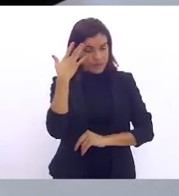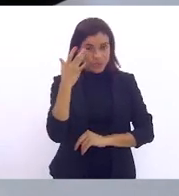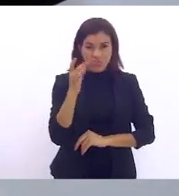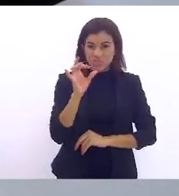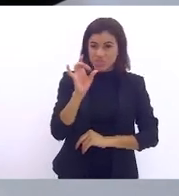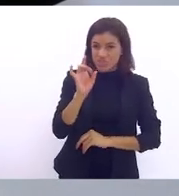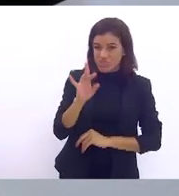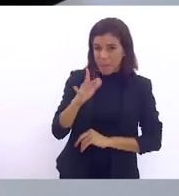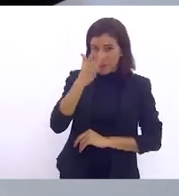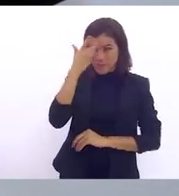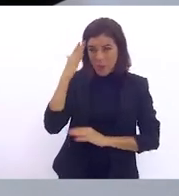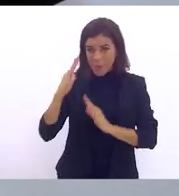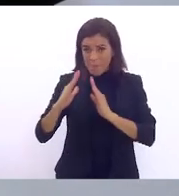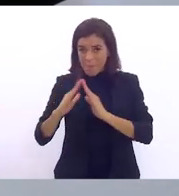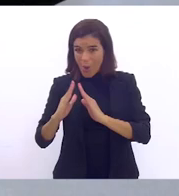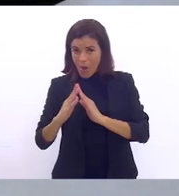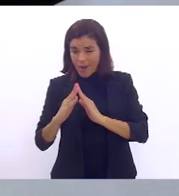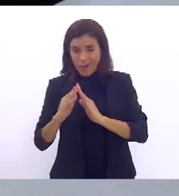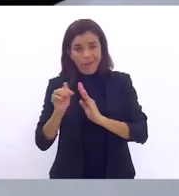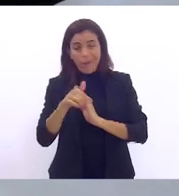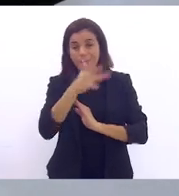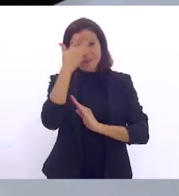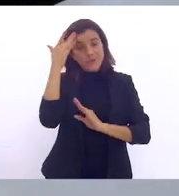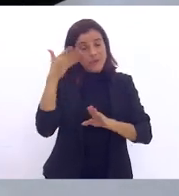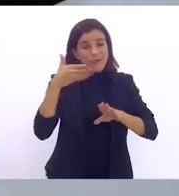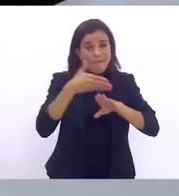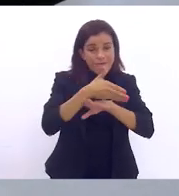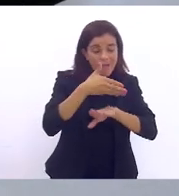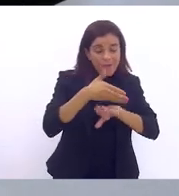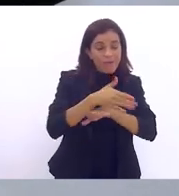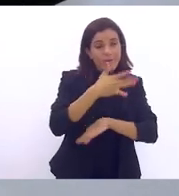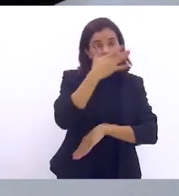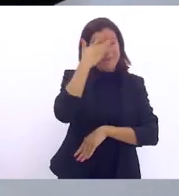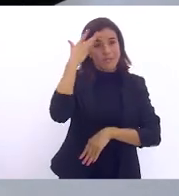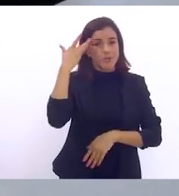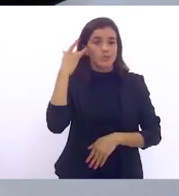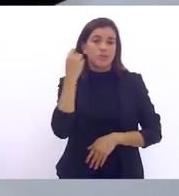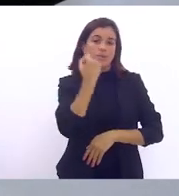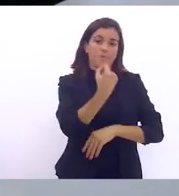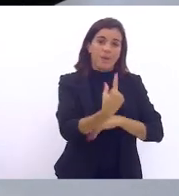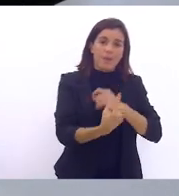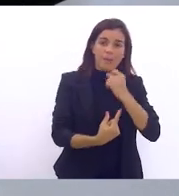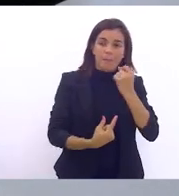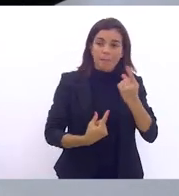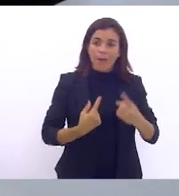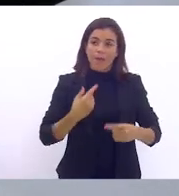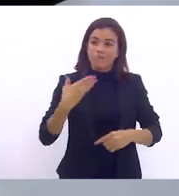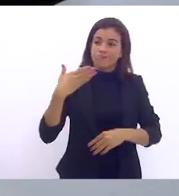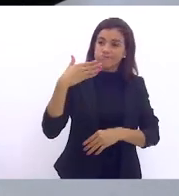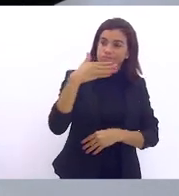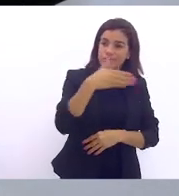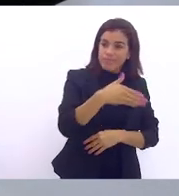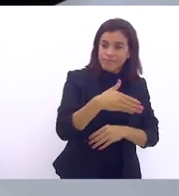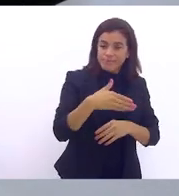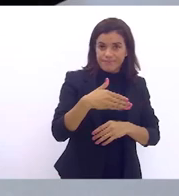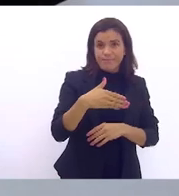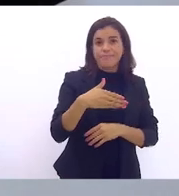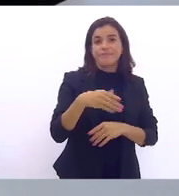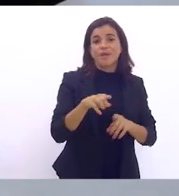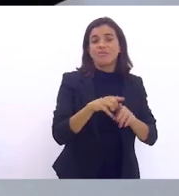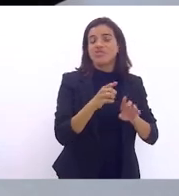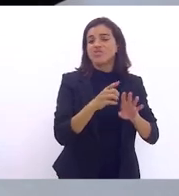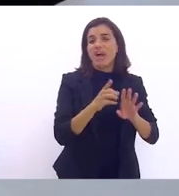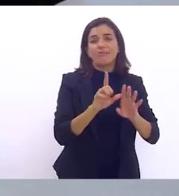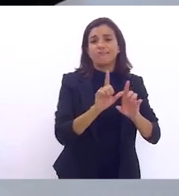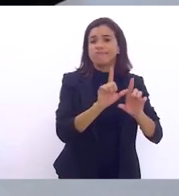residentes moradores e amantes de Mangaratiba e da região da Costa Verde mas os seus frequentadores que vem inclusive se afastando